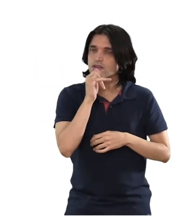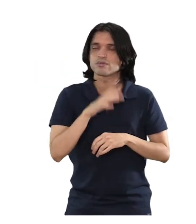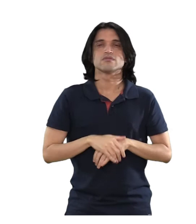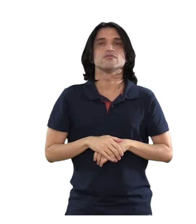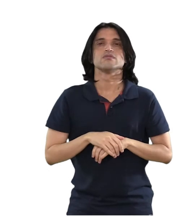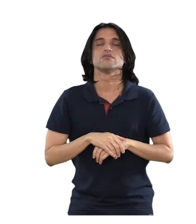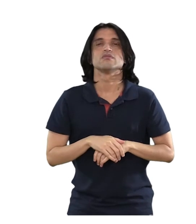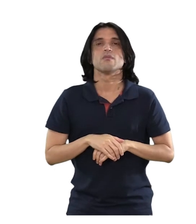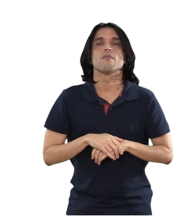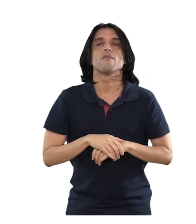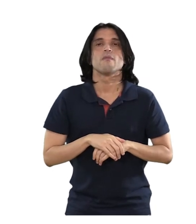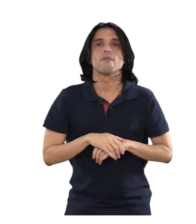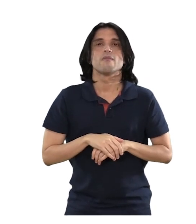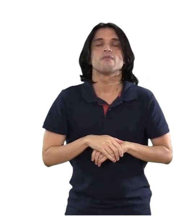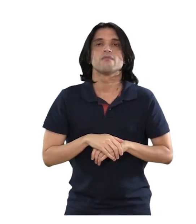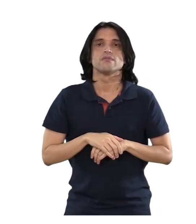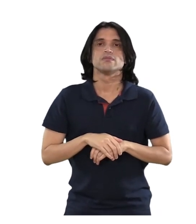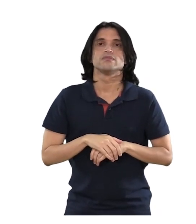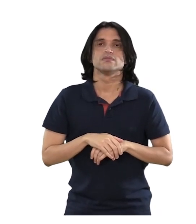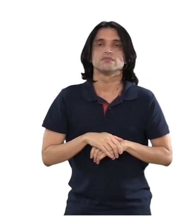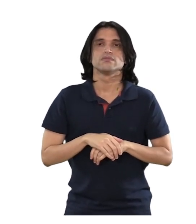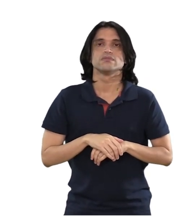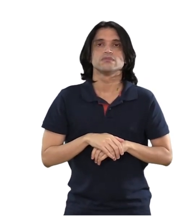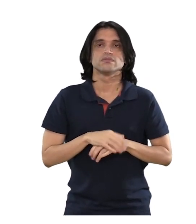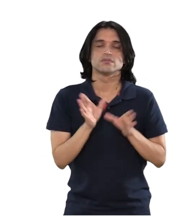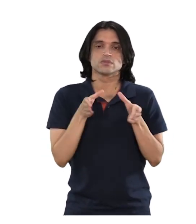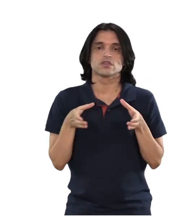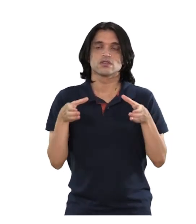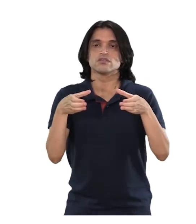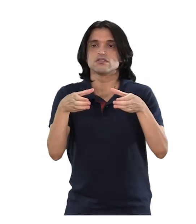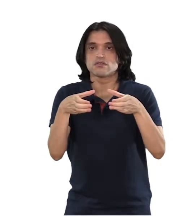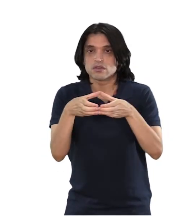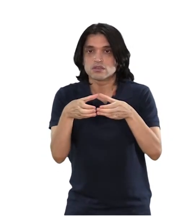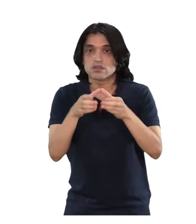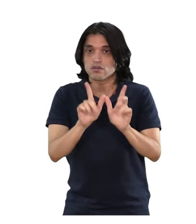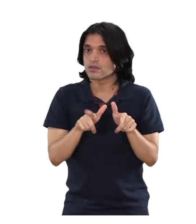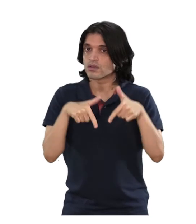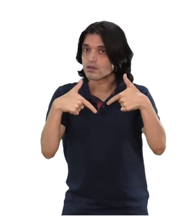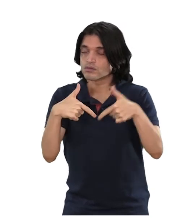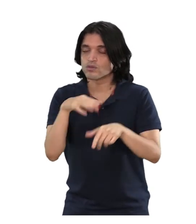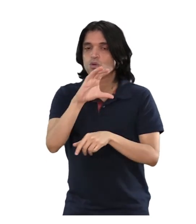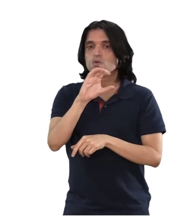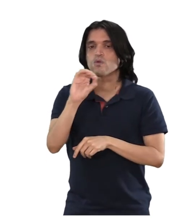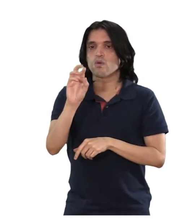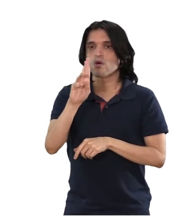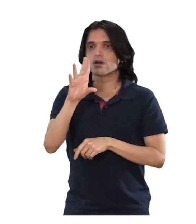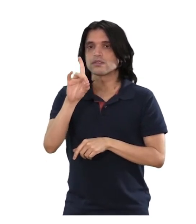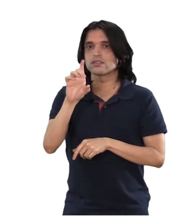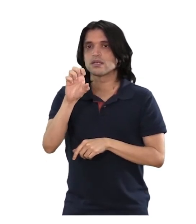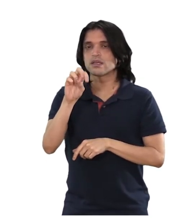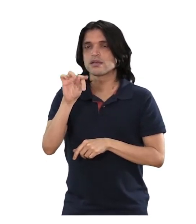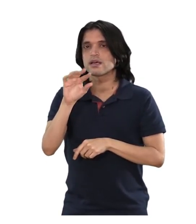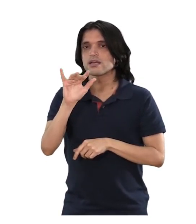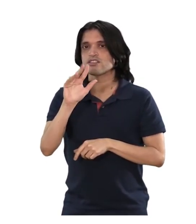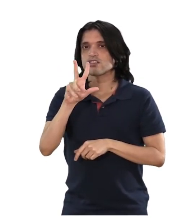Classificação e função das conjunções coordenativas. As aditivas, por exemplo, expressam soma, como o próprio nome já